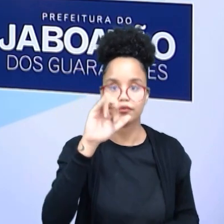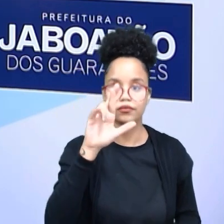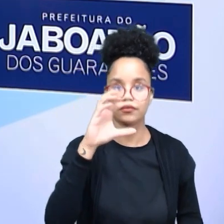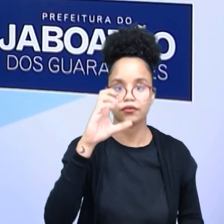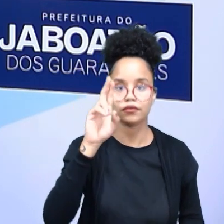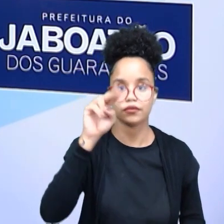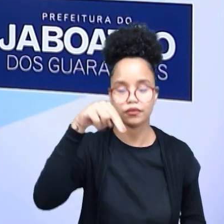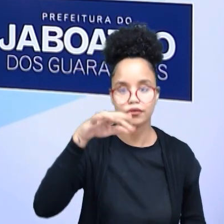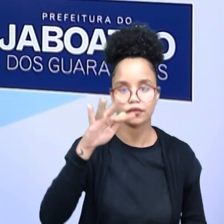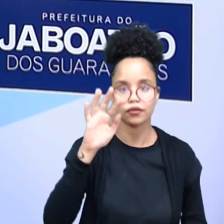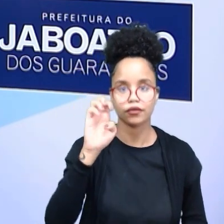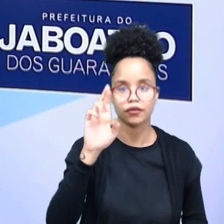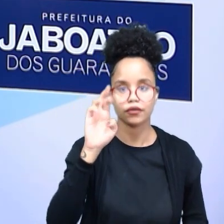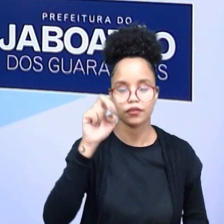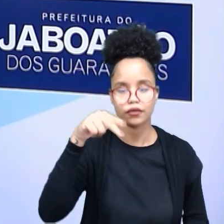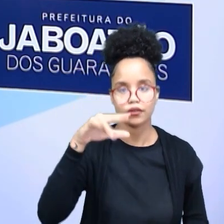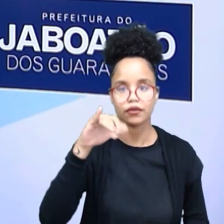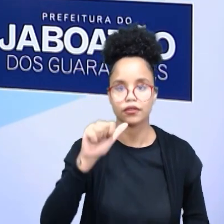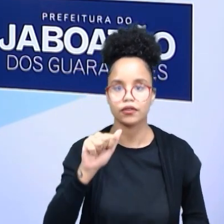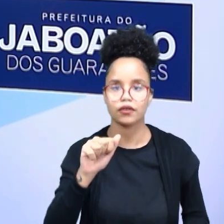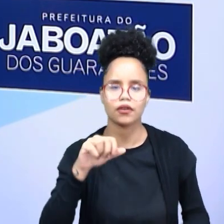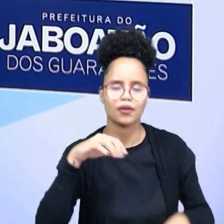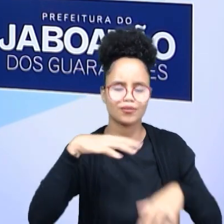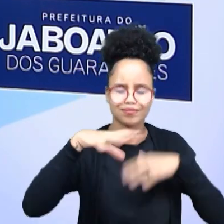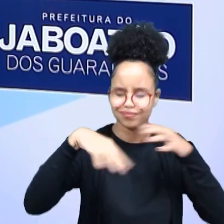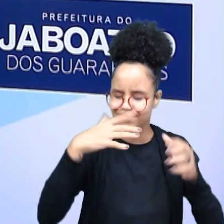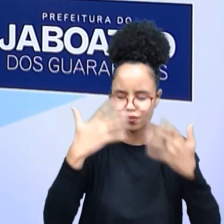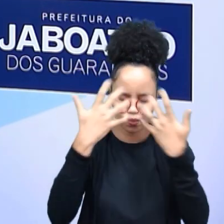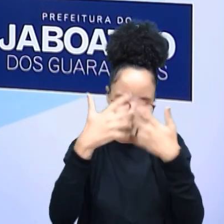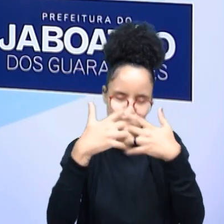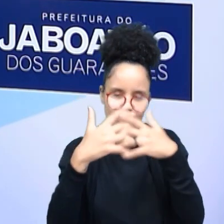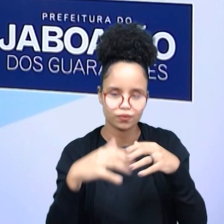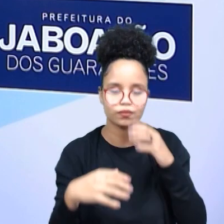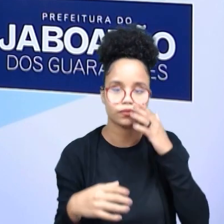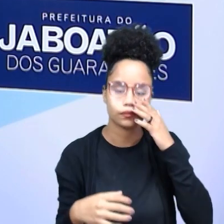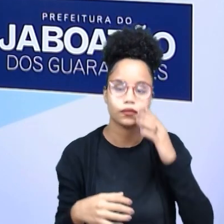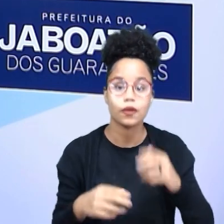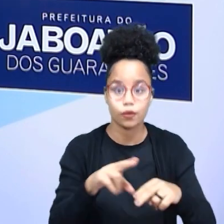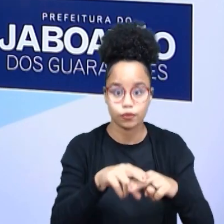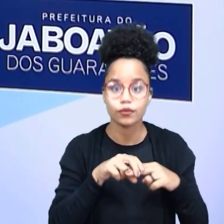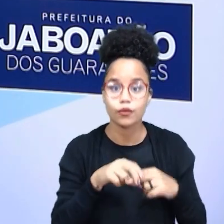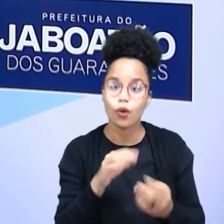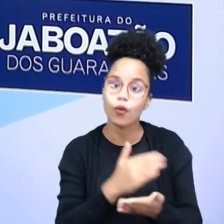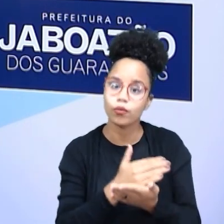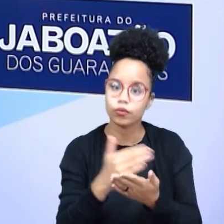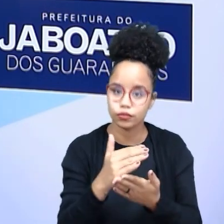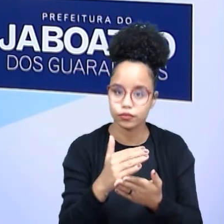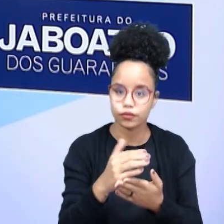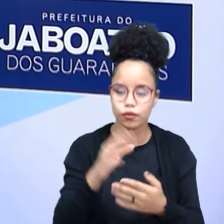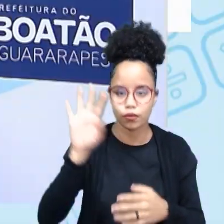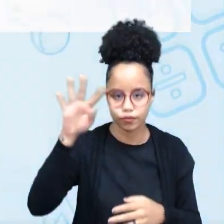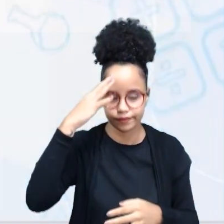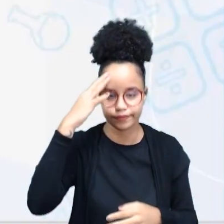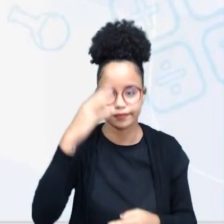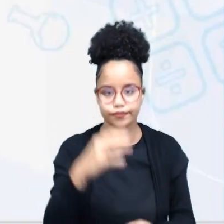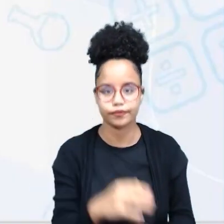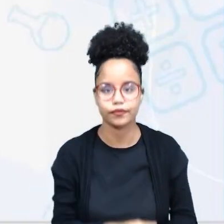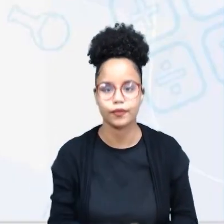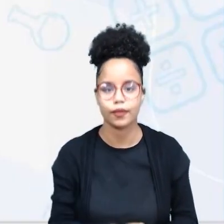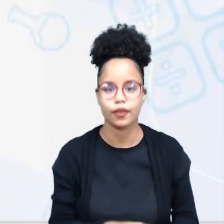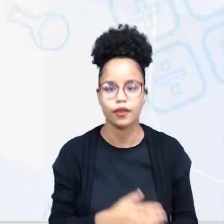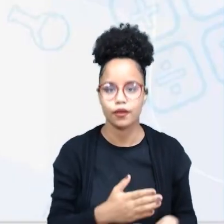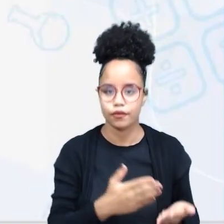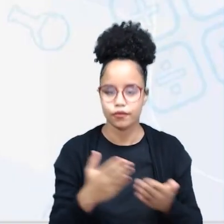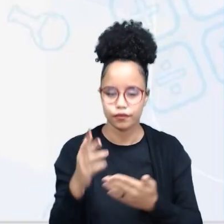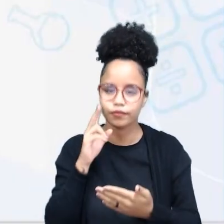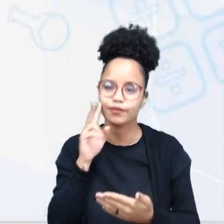confundindo misturando né E ela de hoje é para gente trazer esse esclarecimento Tá e por isso a gente vai começar logo com uma definição aí vem